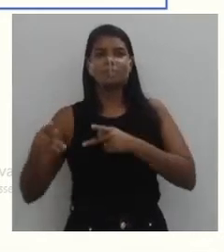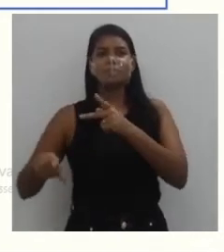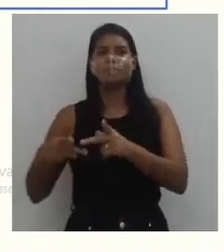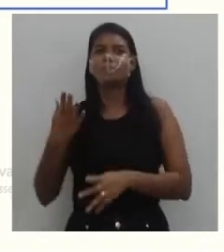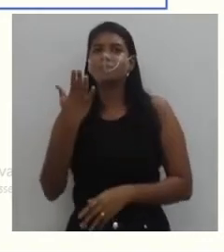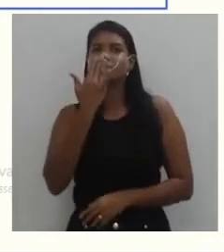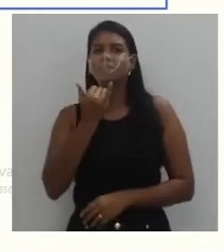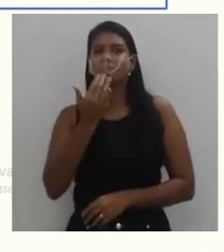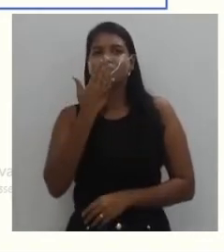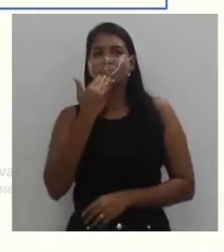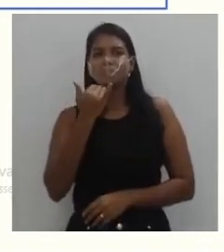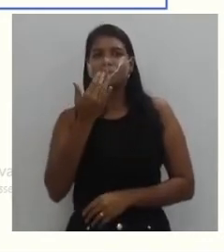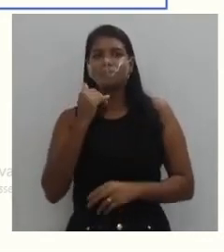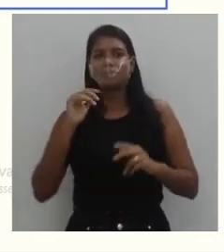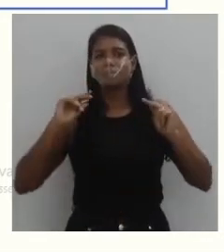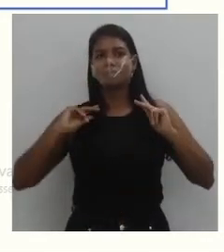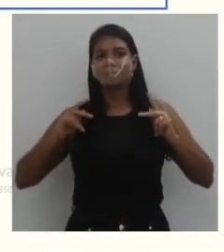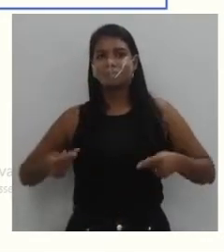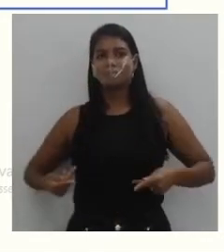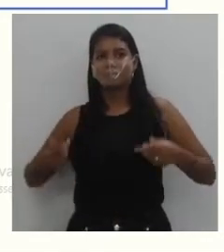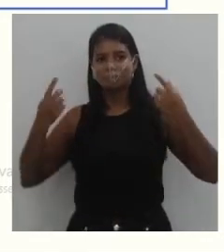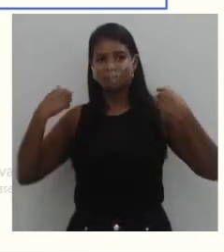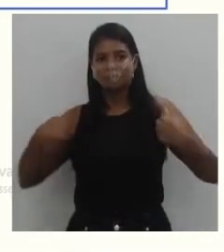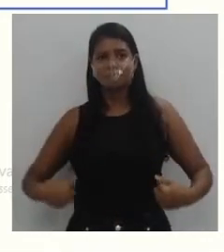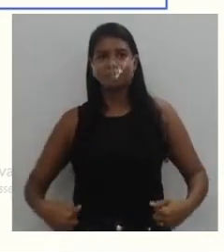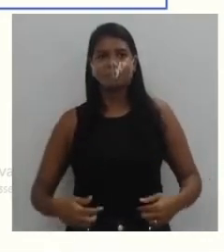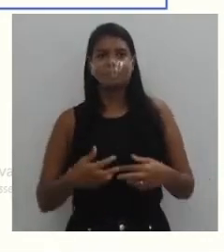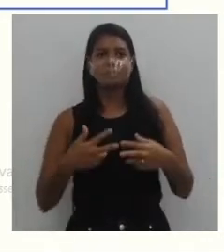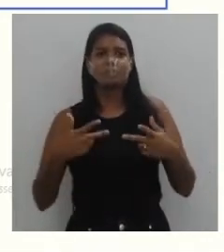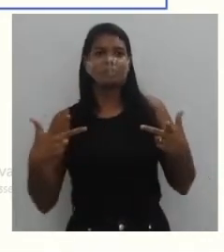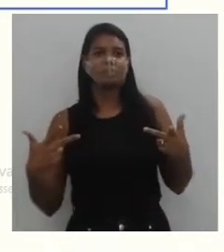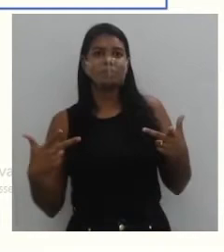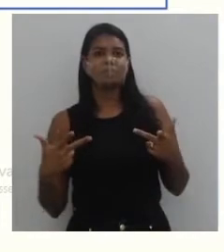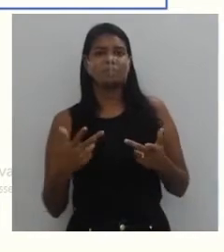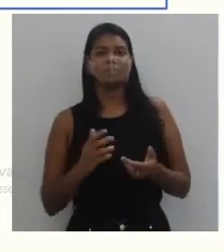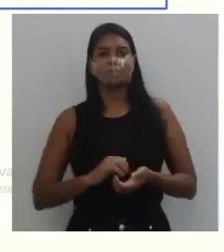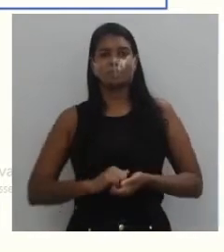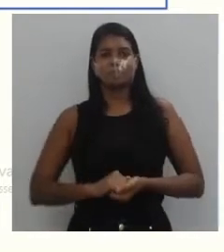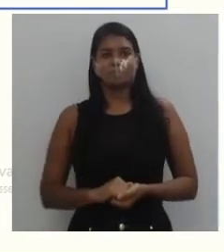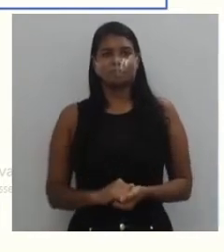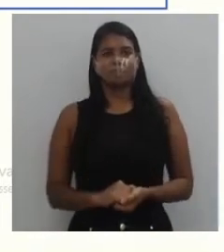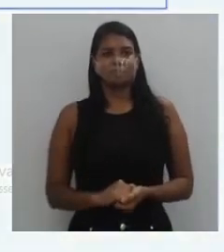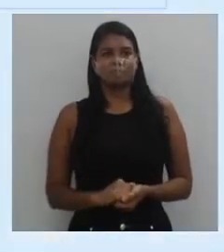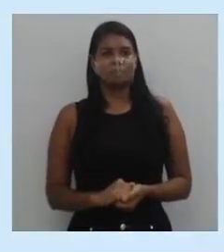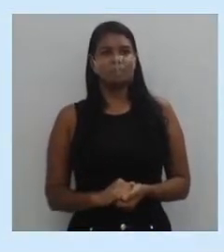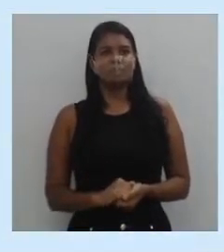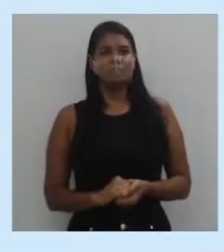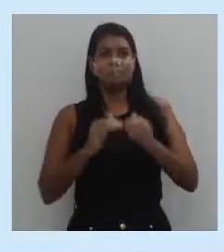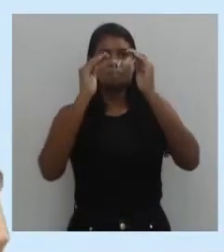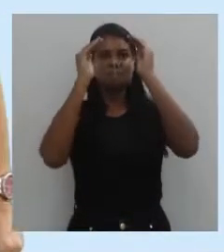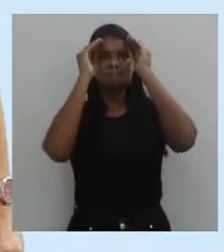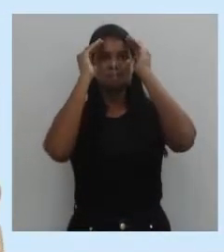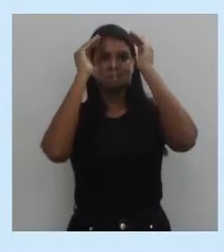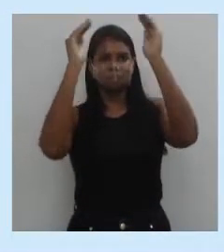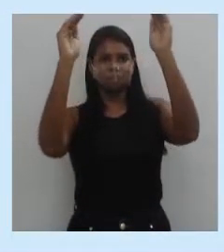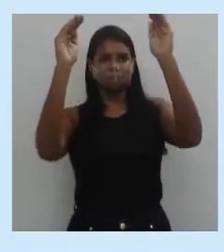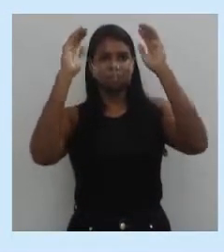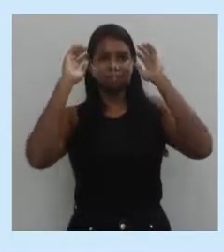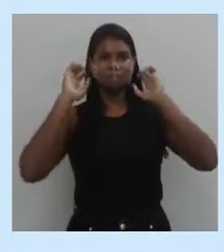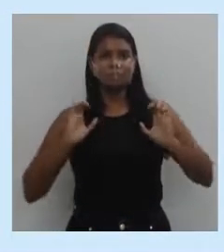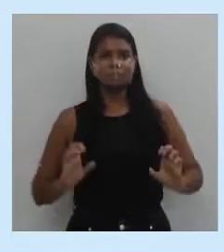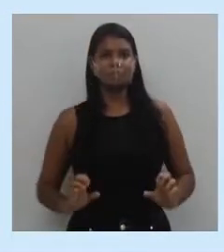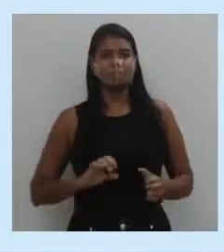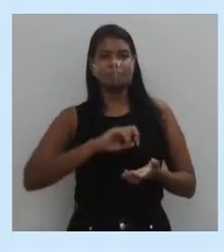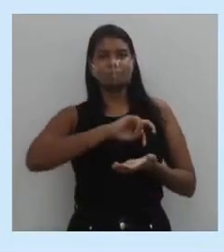populares, alimentação, modo de se vestir, entre outros fatores. Então é isso aí, o respeito